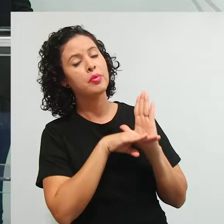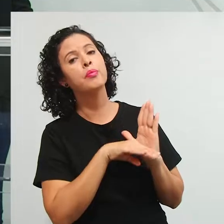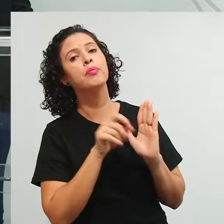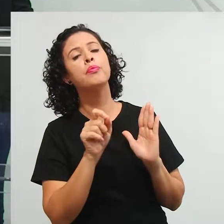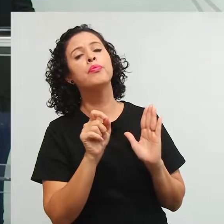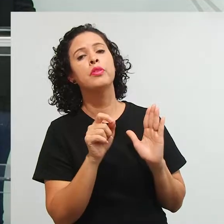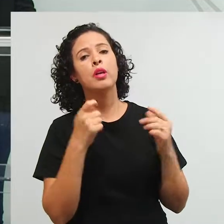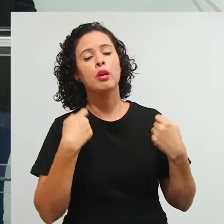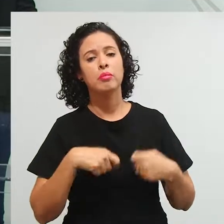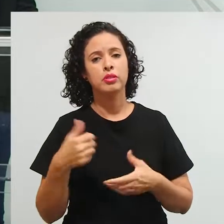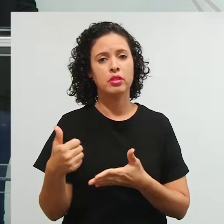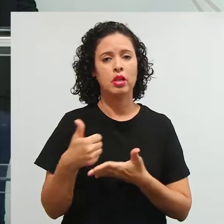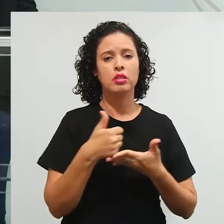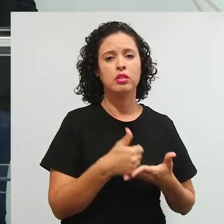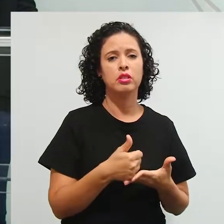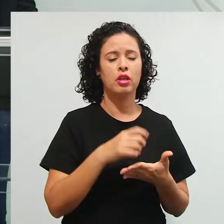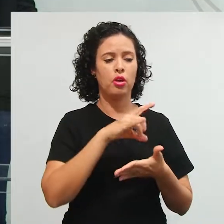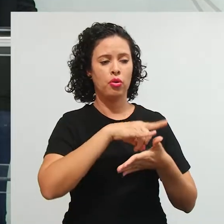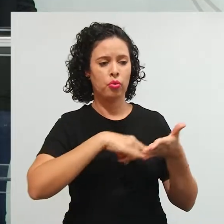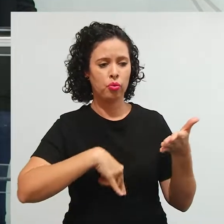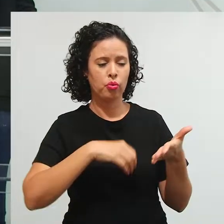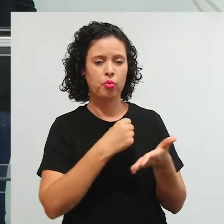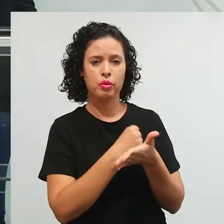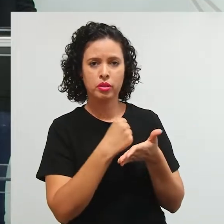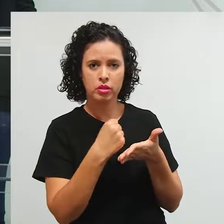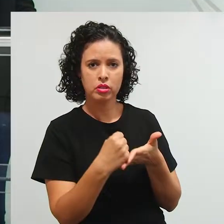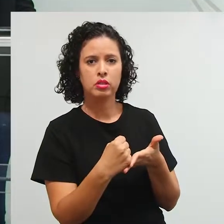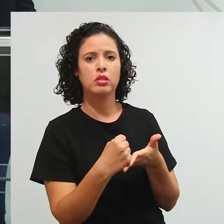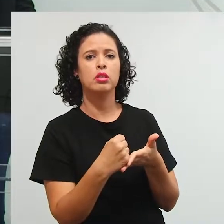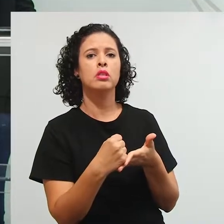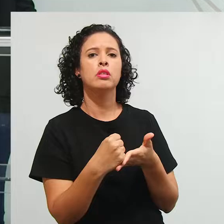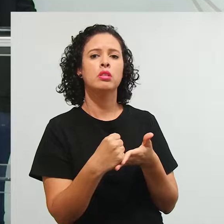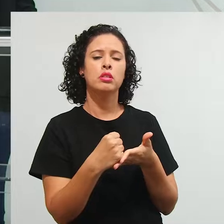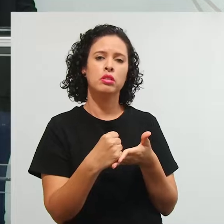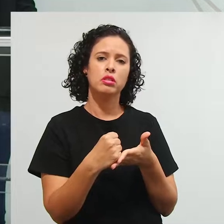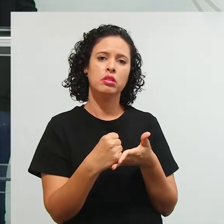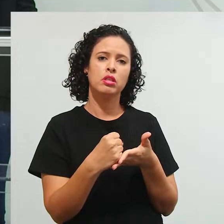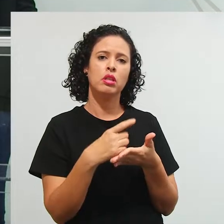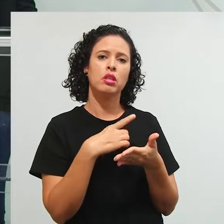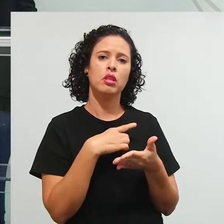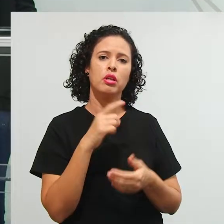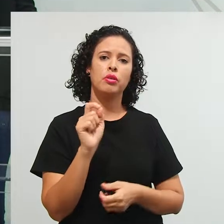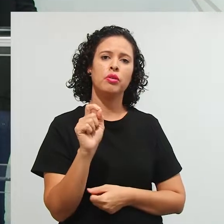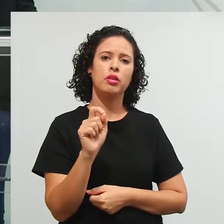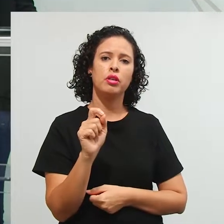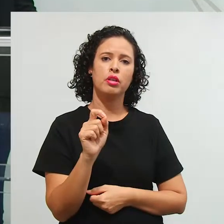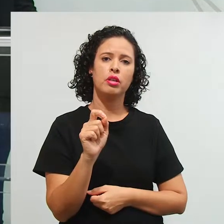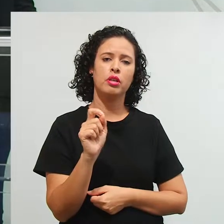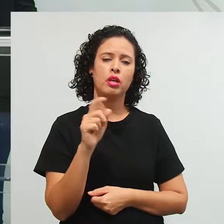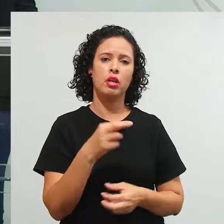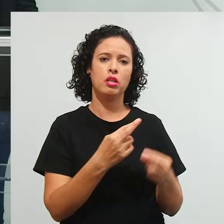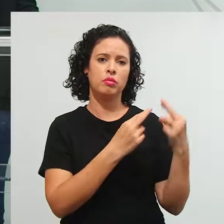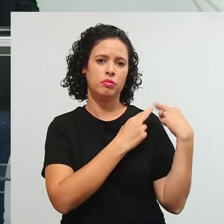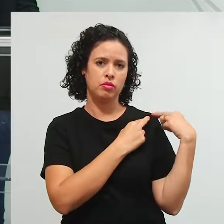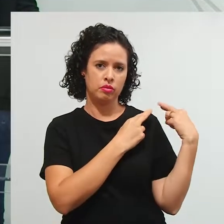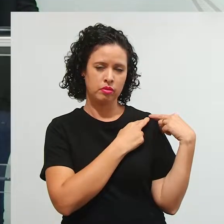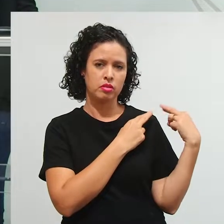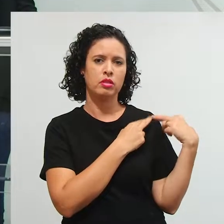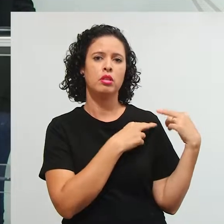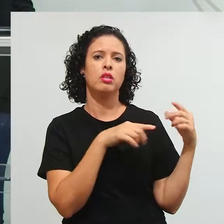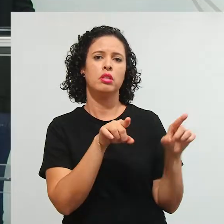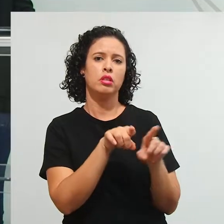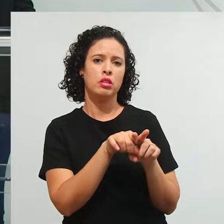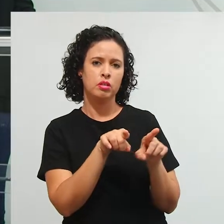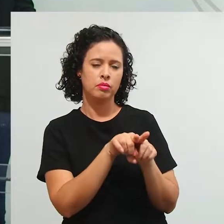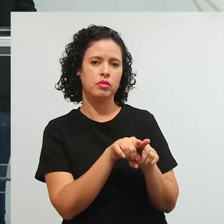quê? Tem que trazer toda a documentação, né? Tem a questão da apuração de responsabilidade também